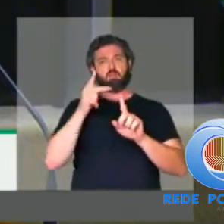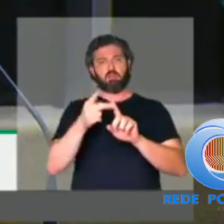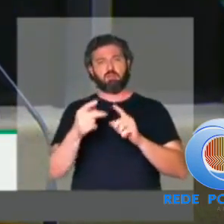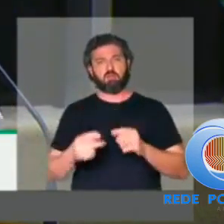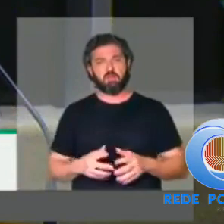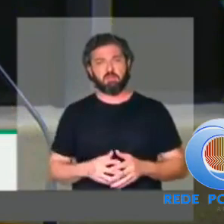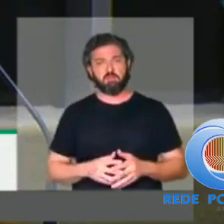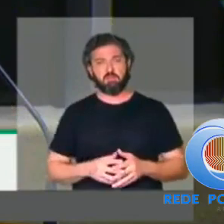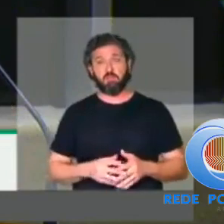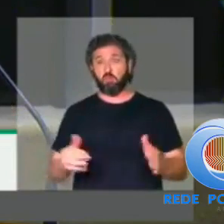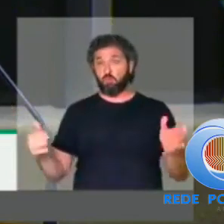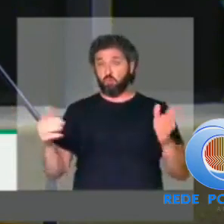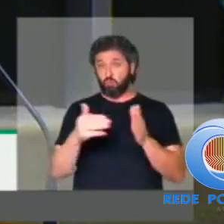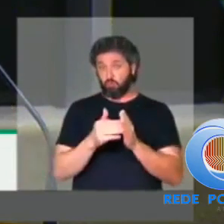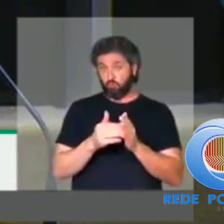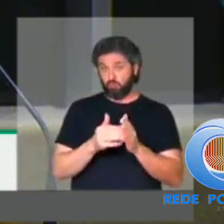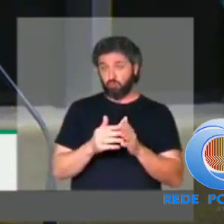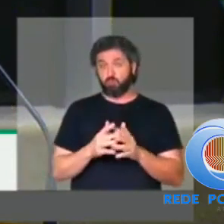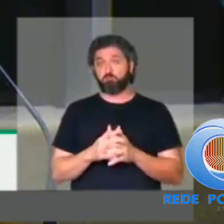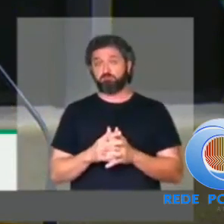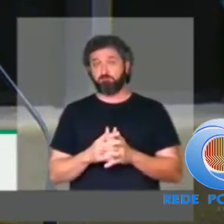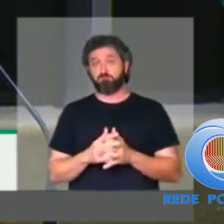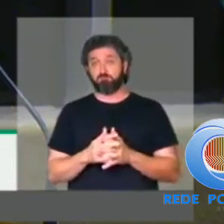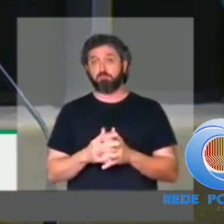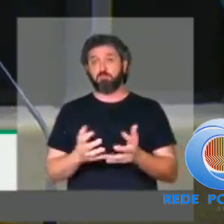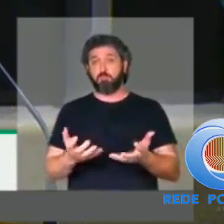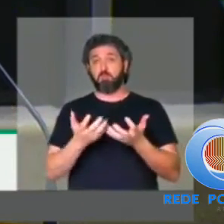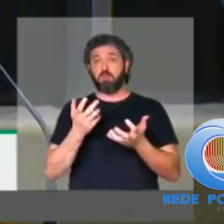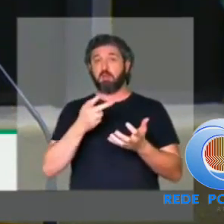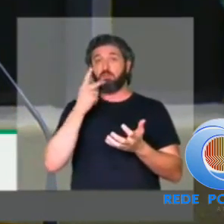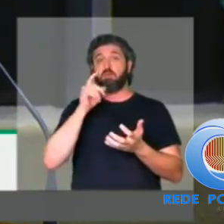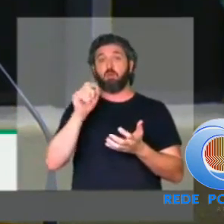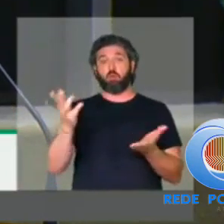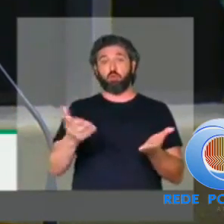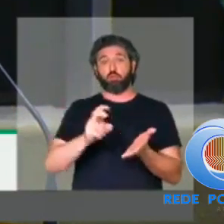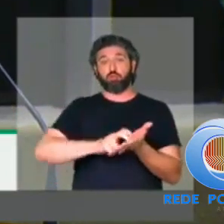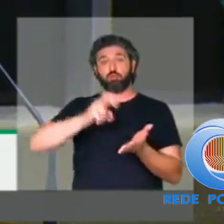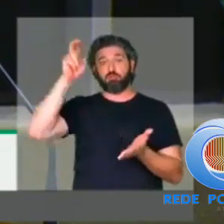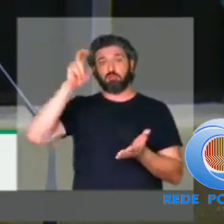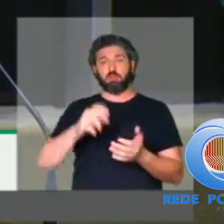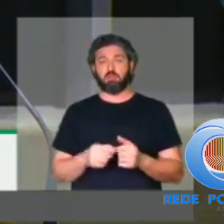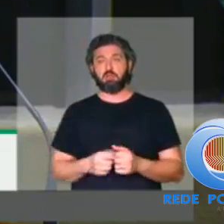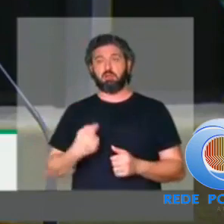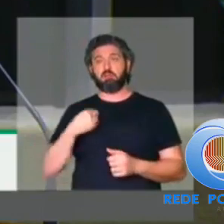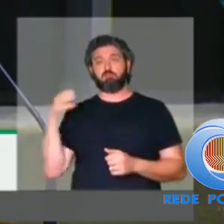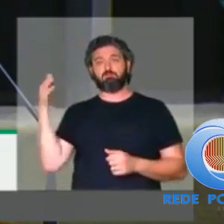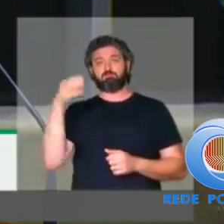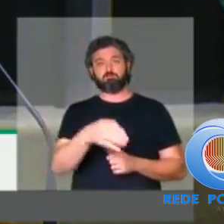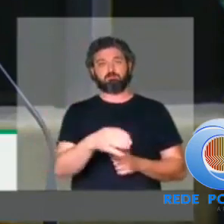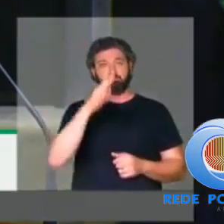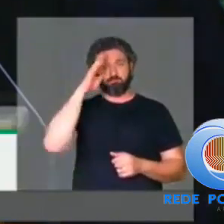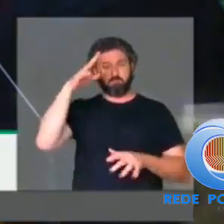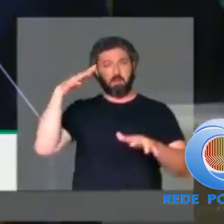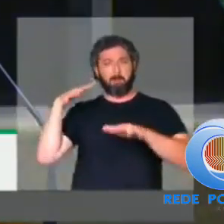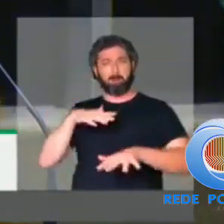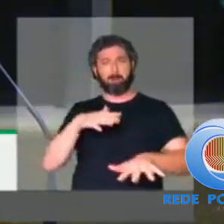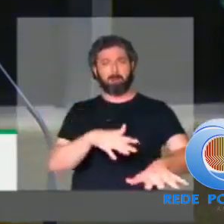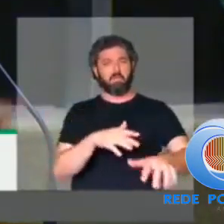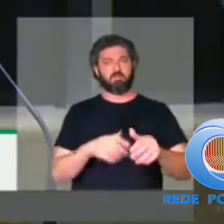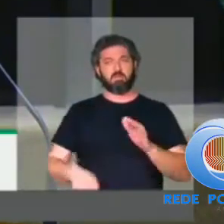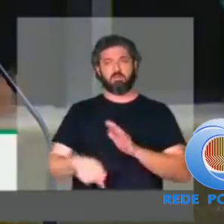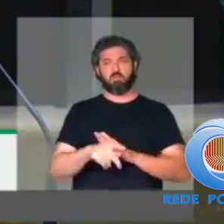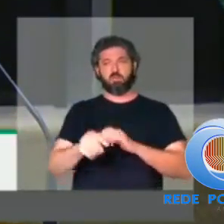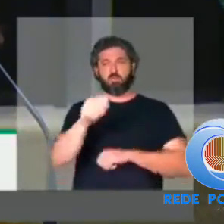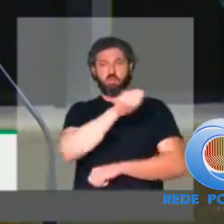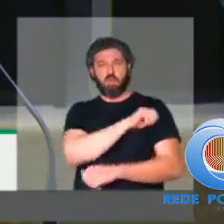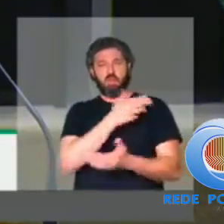trabalhista. Por último, senhor presidente, eu gostaria de dizer que hoje pela manhã estive na grande manifestação